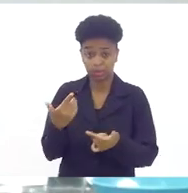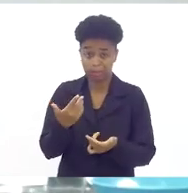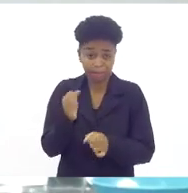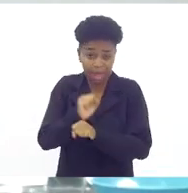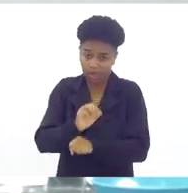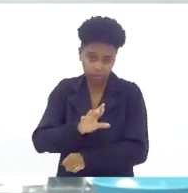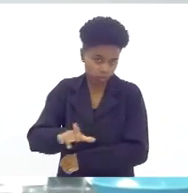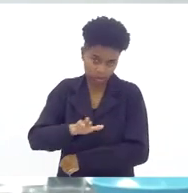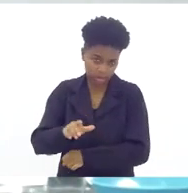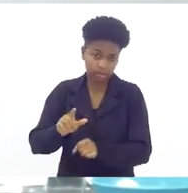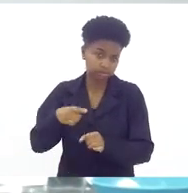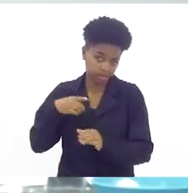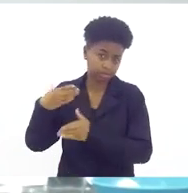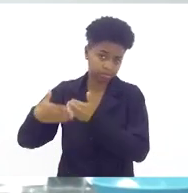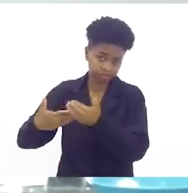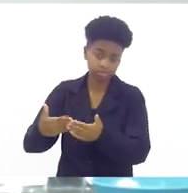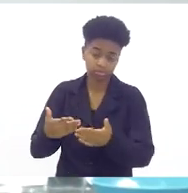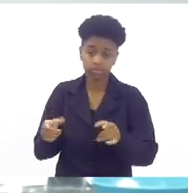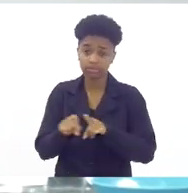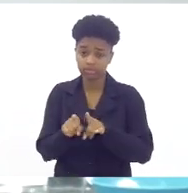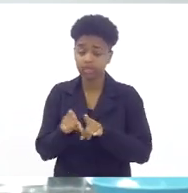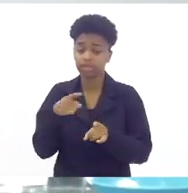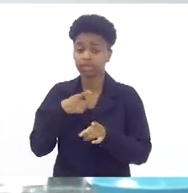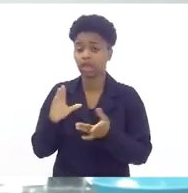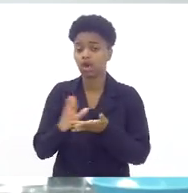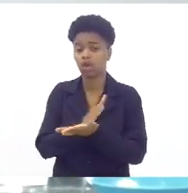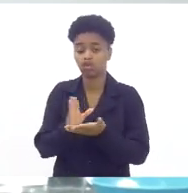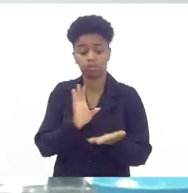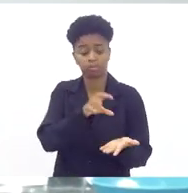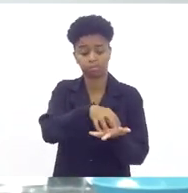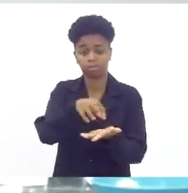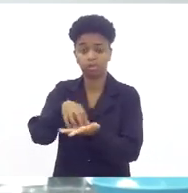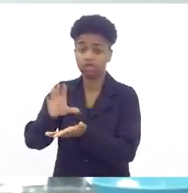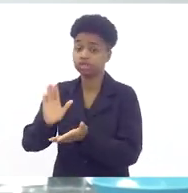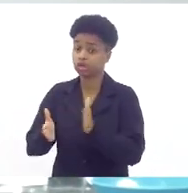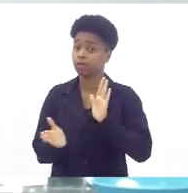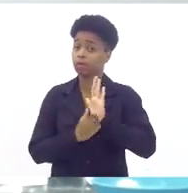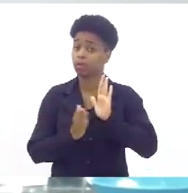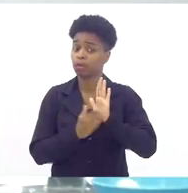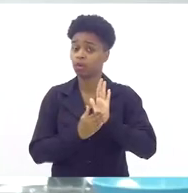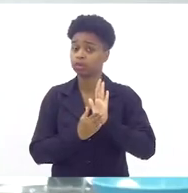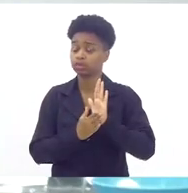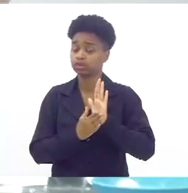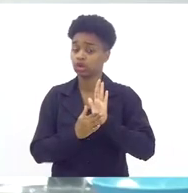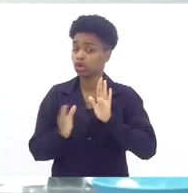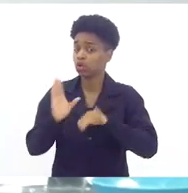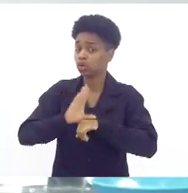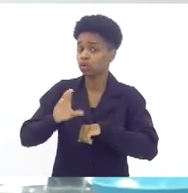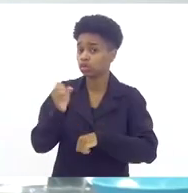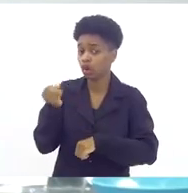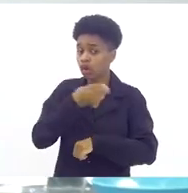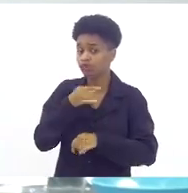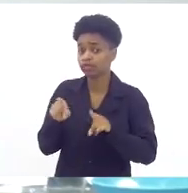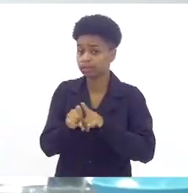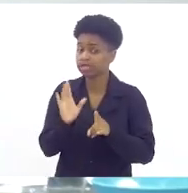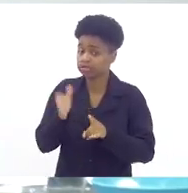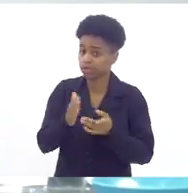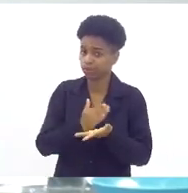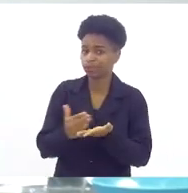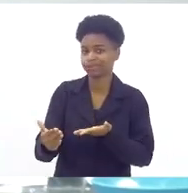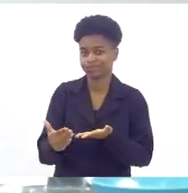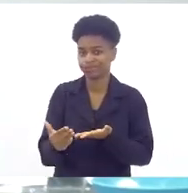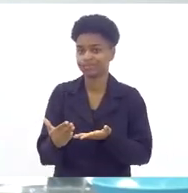isso tá caminhando Inclusive eu tenho unidades que já propuseram cursos novos e que já foram iniciados